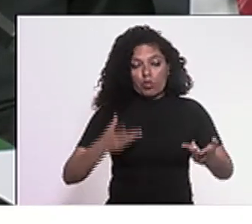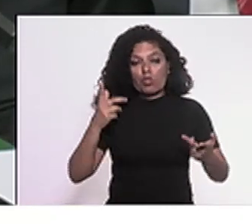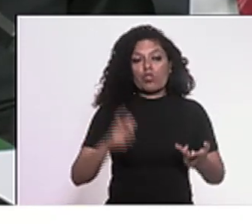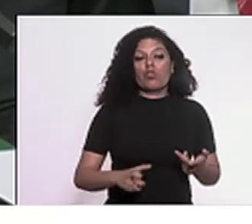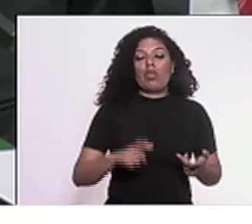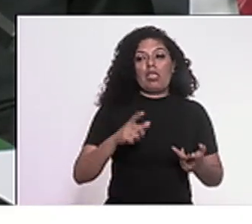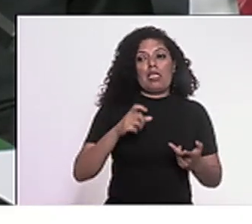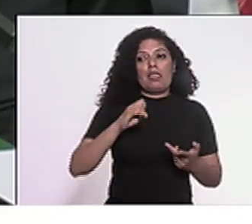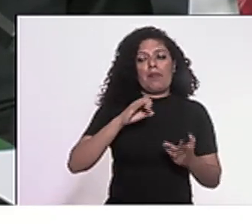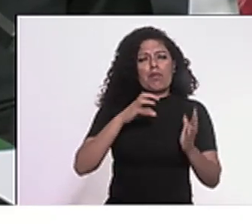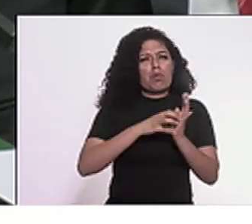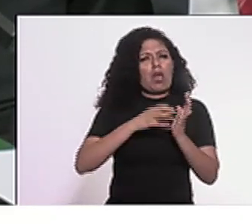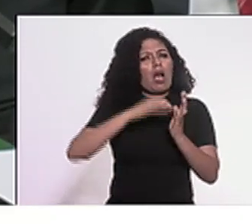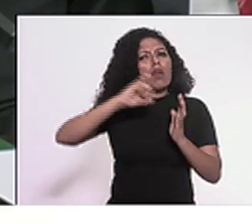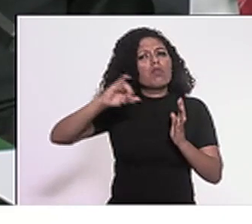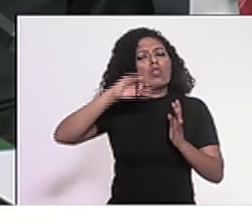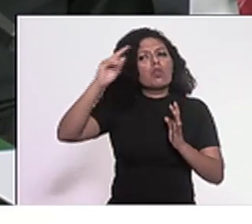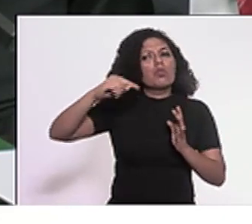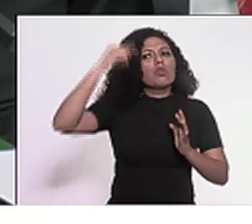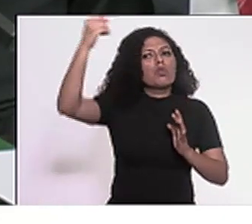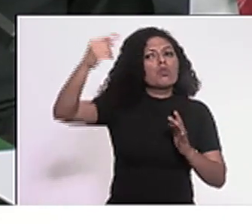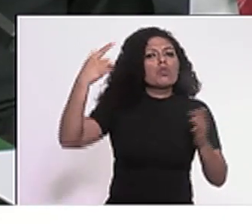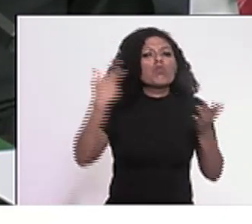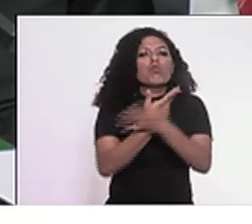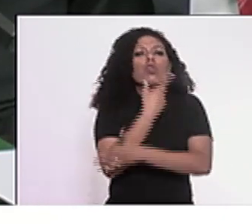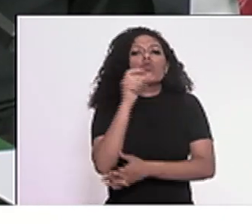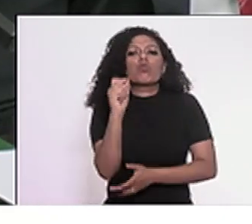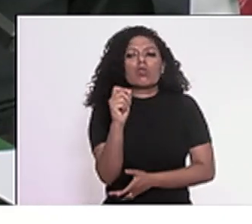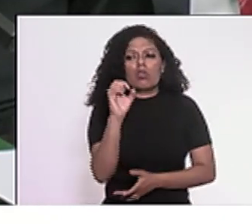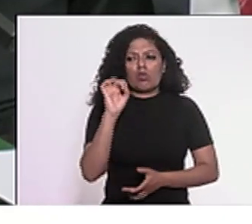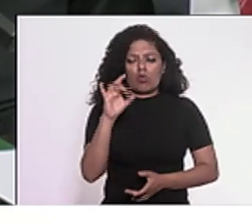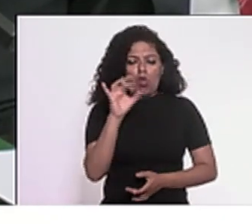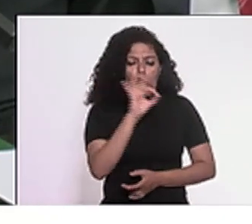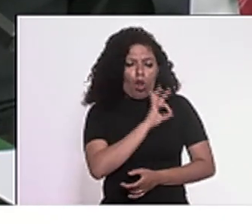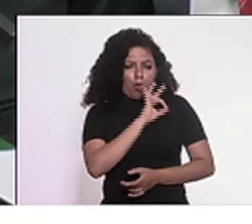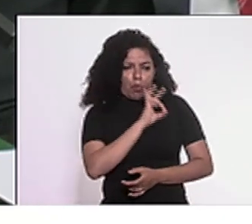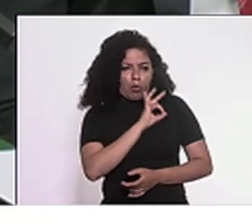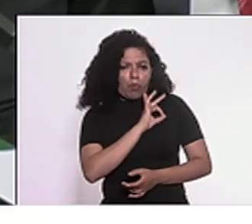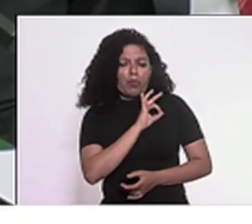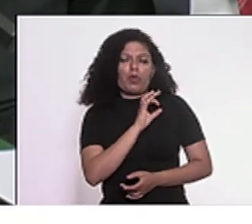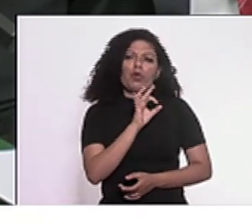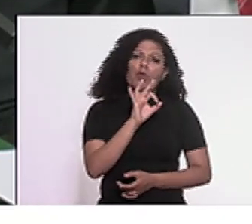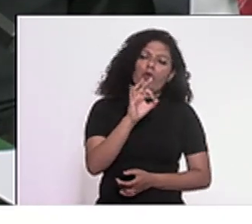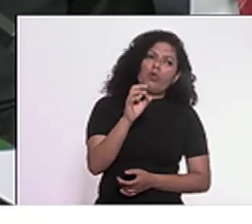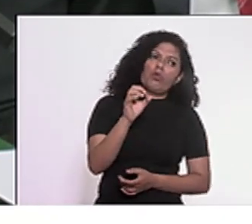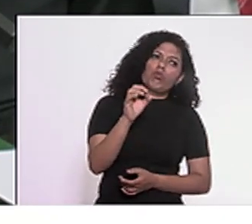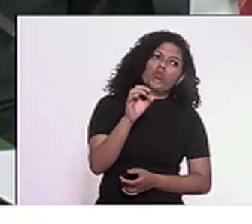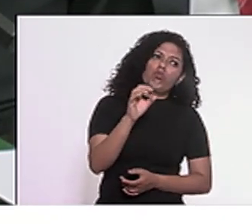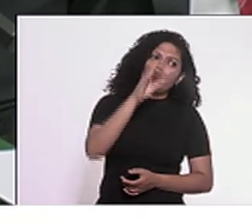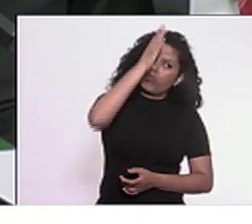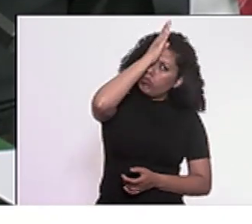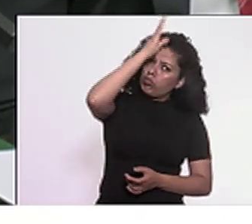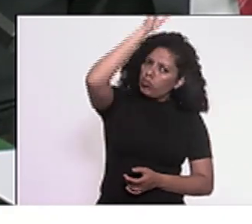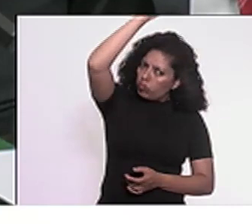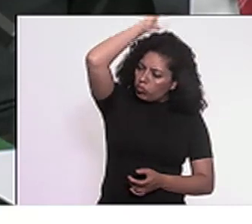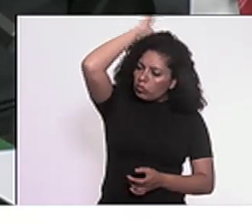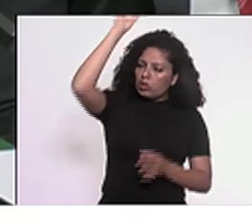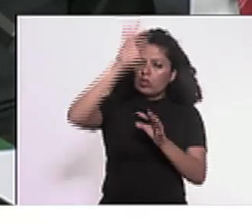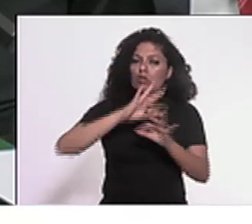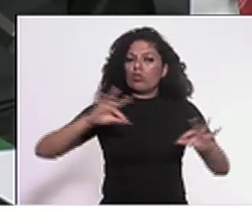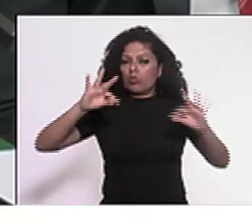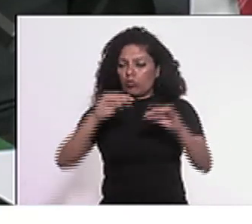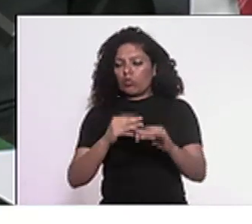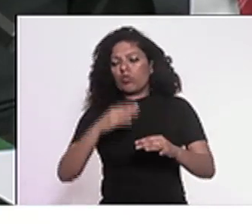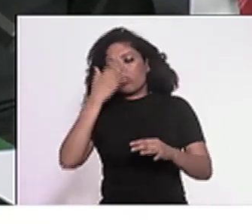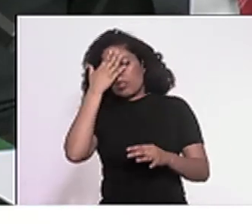né. Então, acho que não só o bombeiro como a Polícia Militar, ele já tem esse sistema já em funcionamento, desse